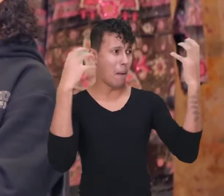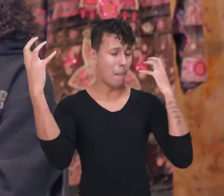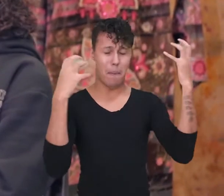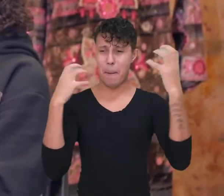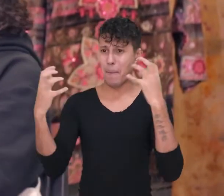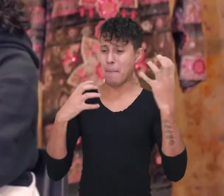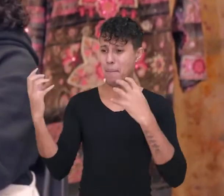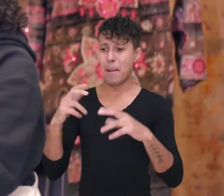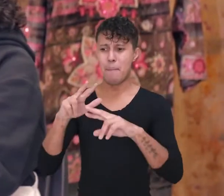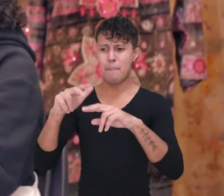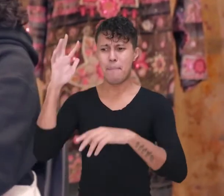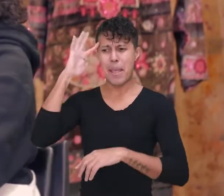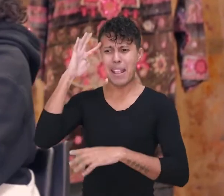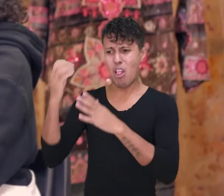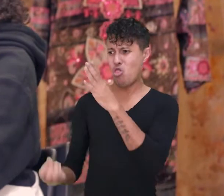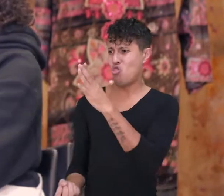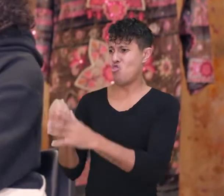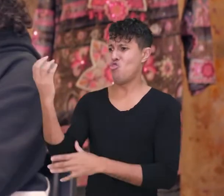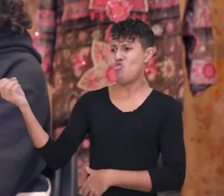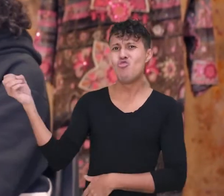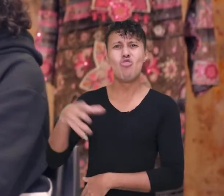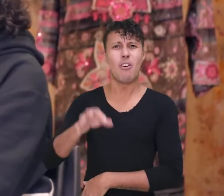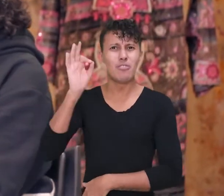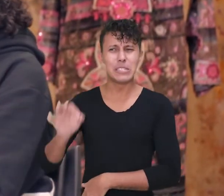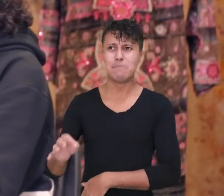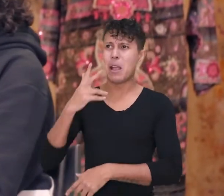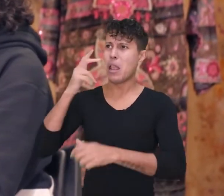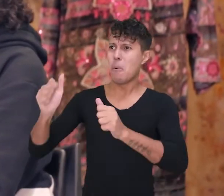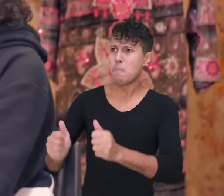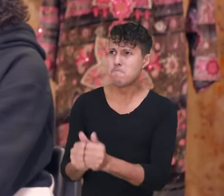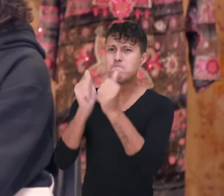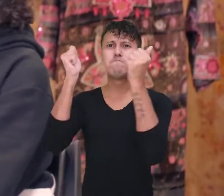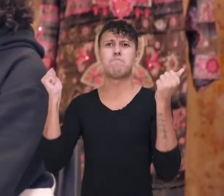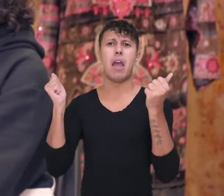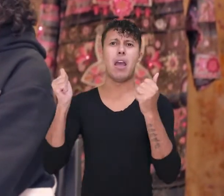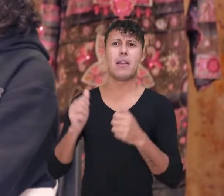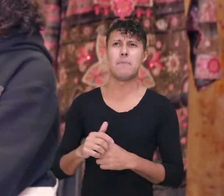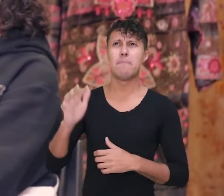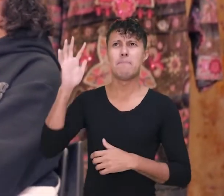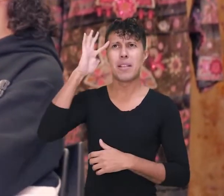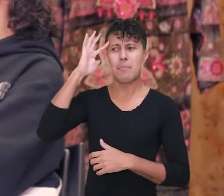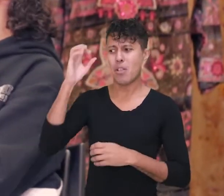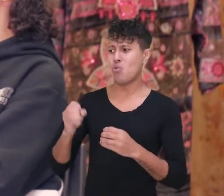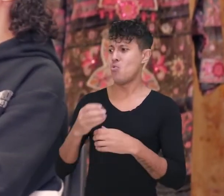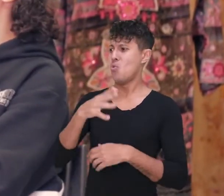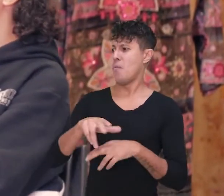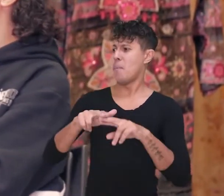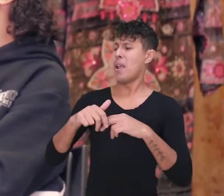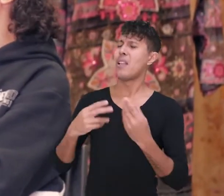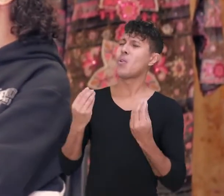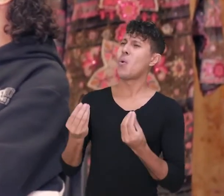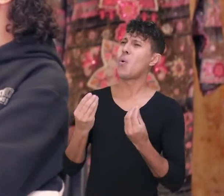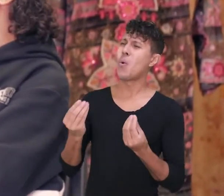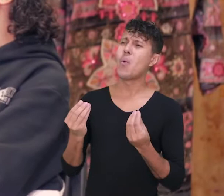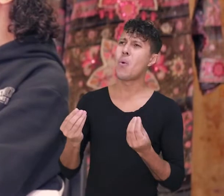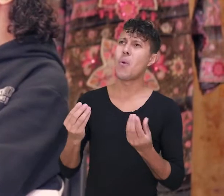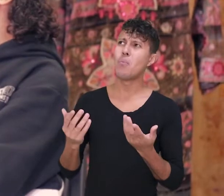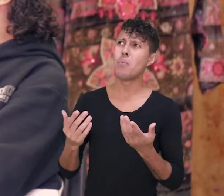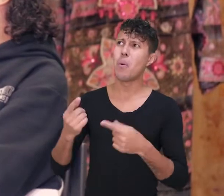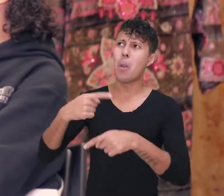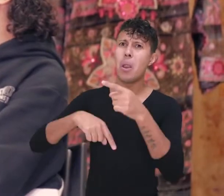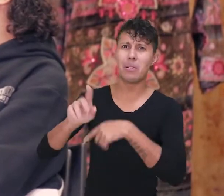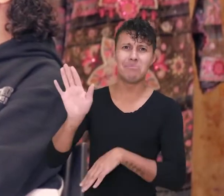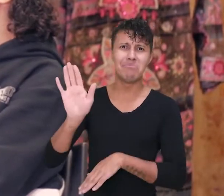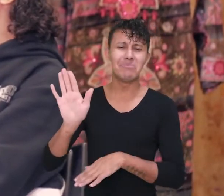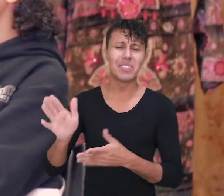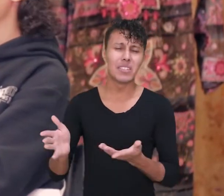algo novo, totalmente novo, que venha com essa quebra, com esse pensamento novo, não, talvez não seja possível mais.